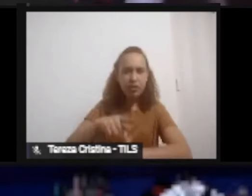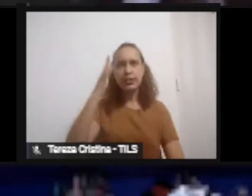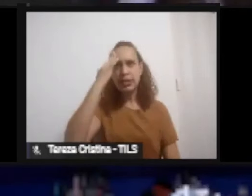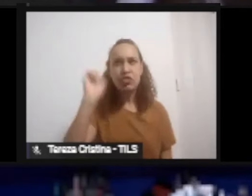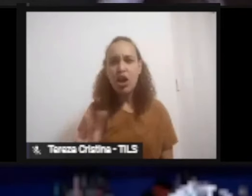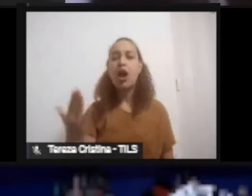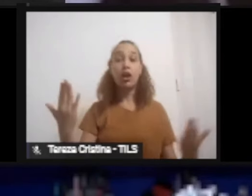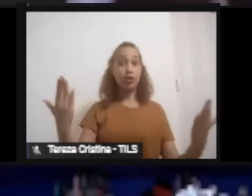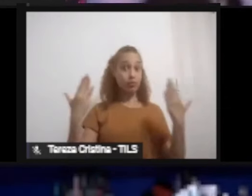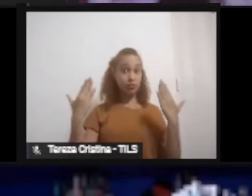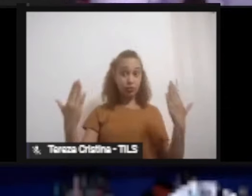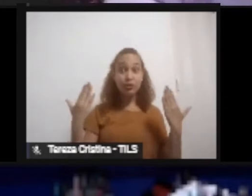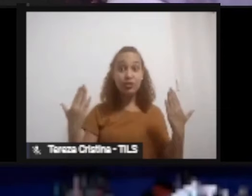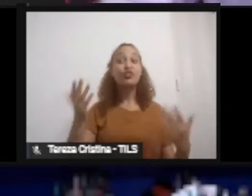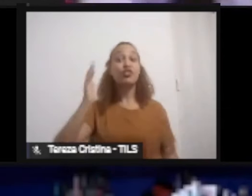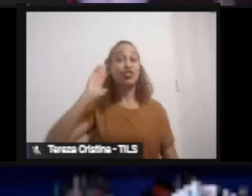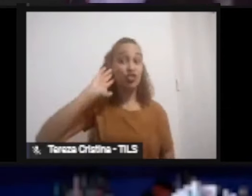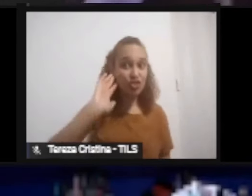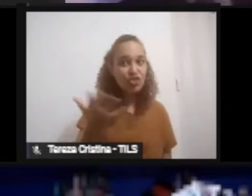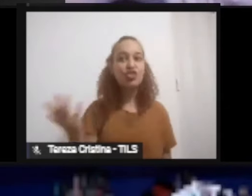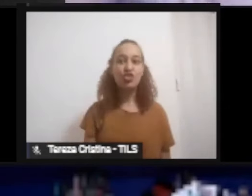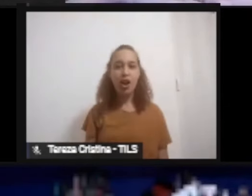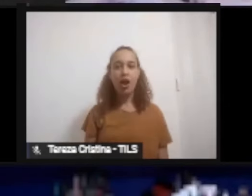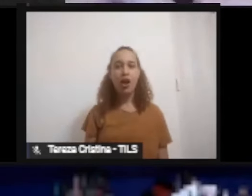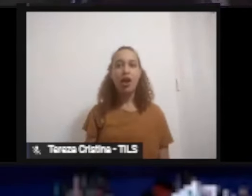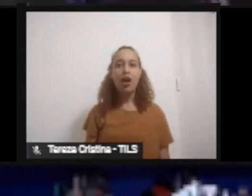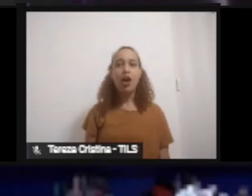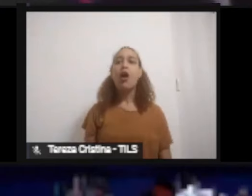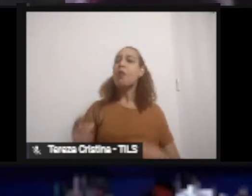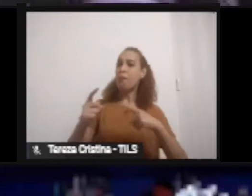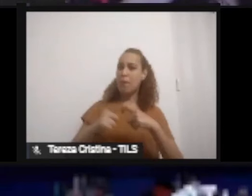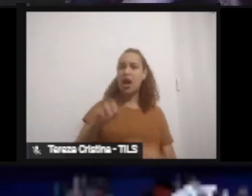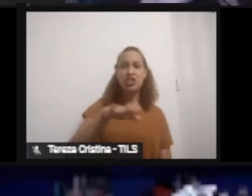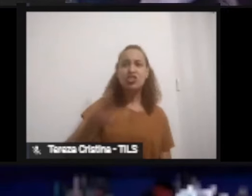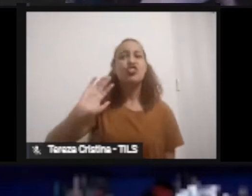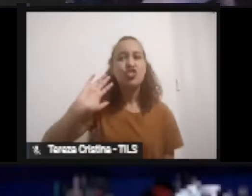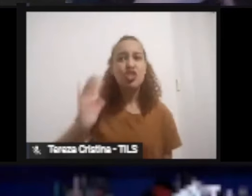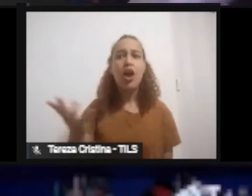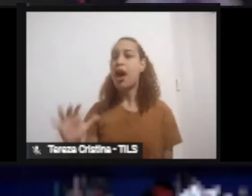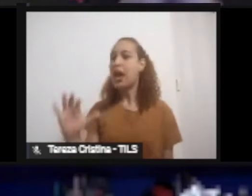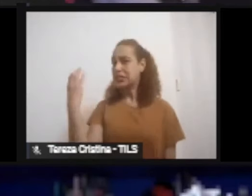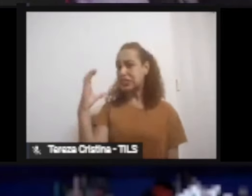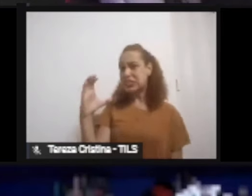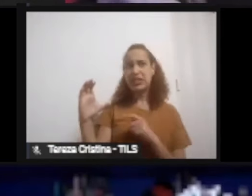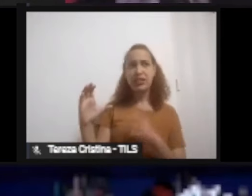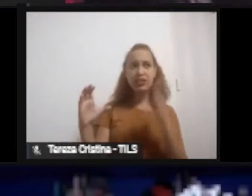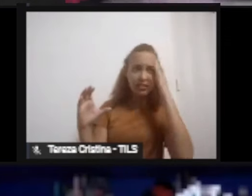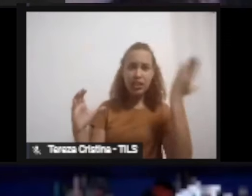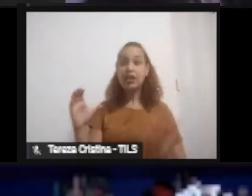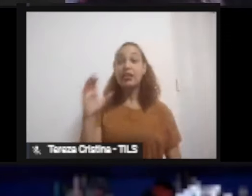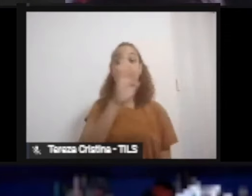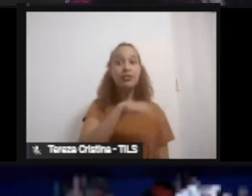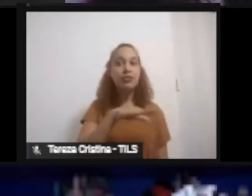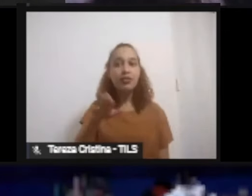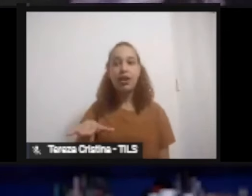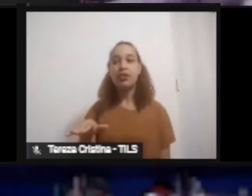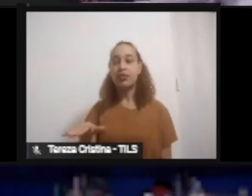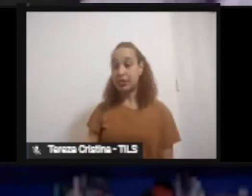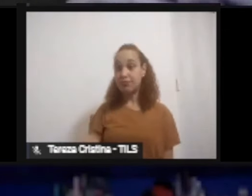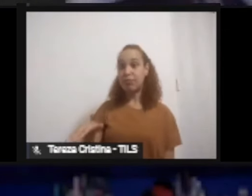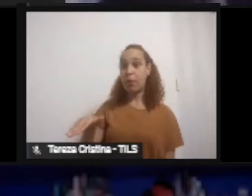psicologia, a pediatria. Tantas ciências já descobriram que crianças que crescem num